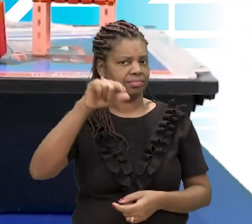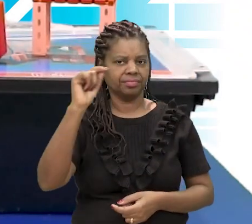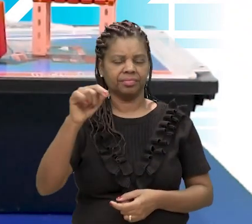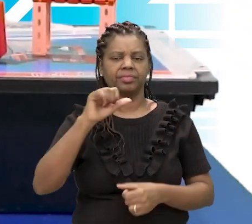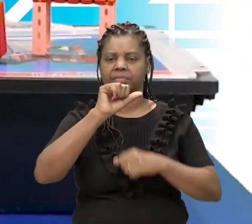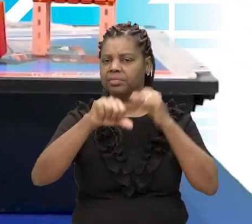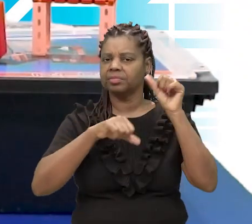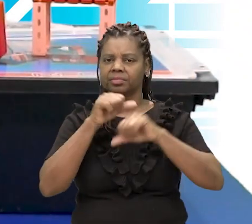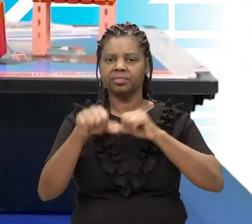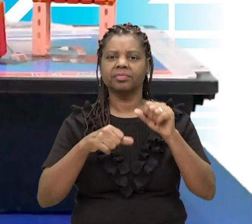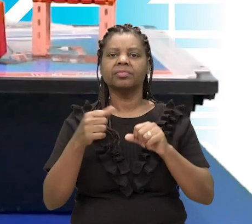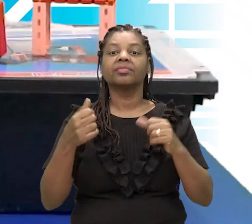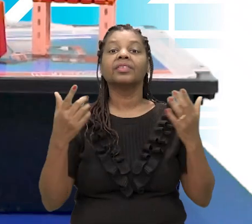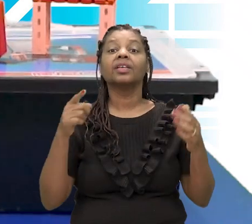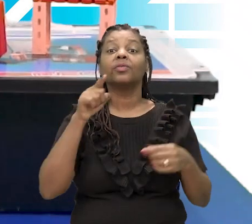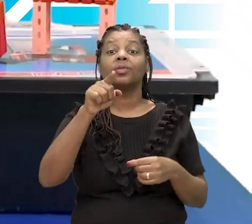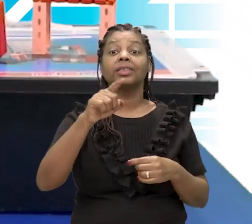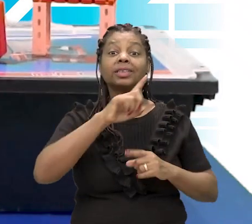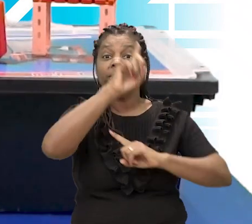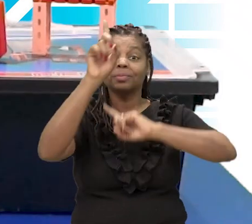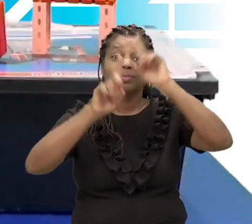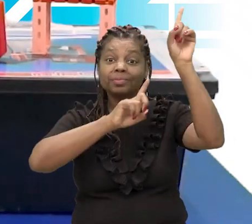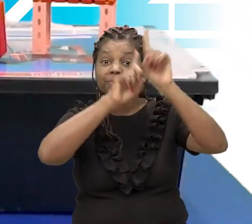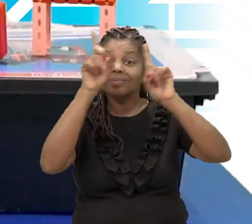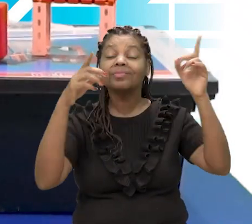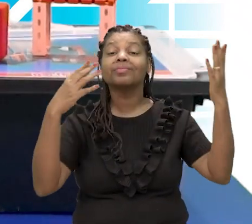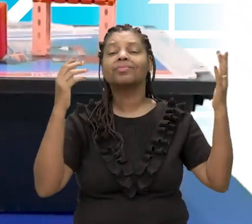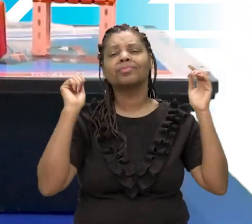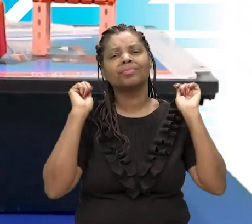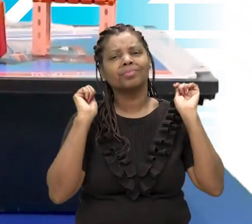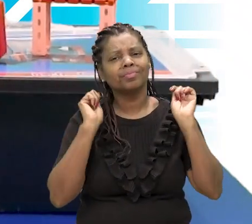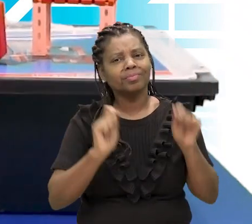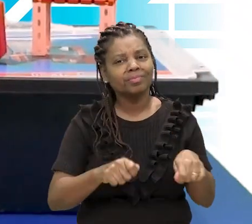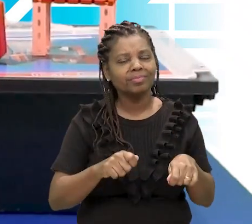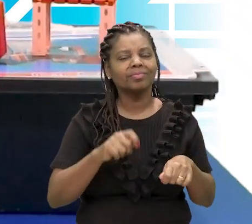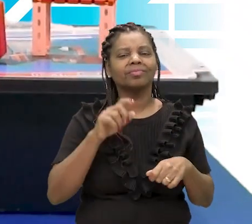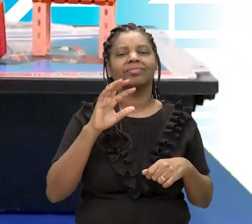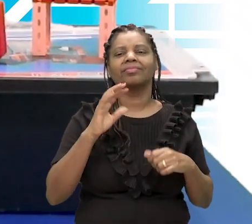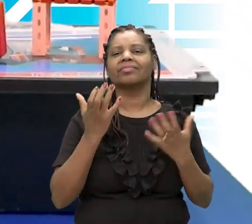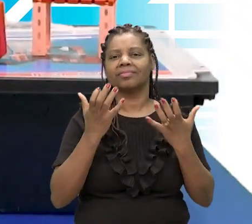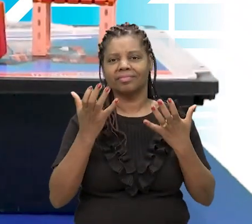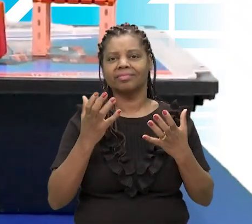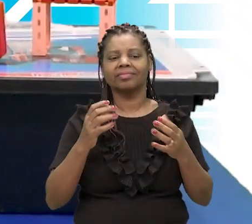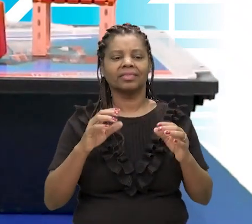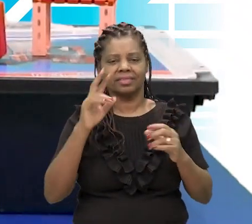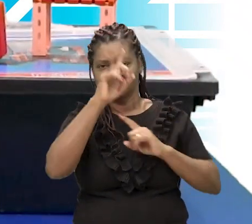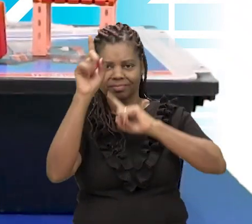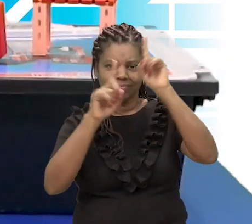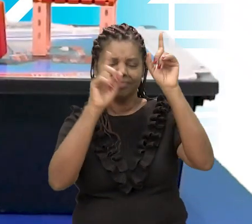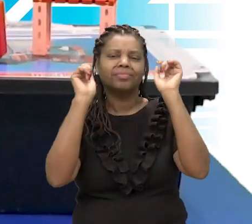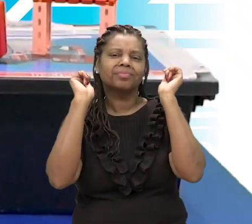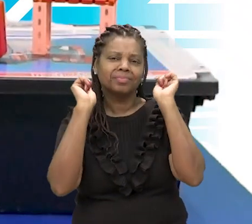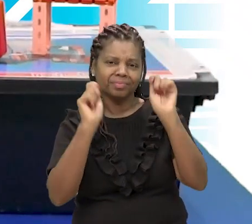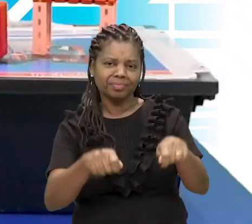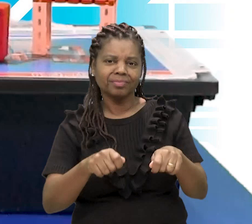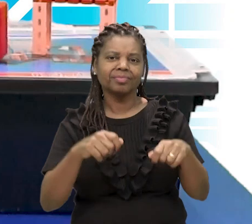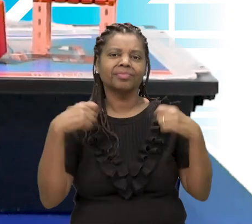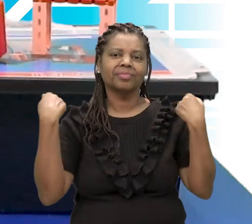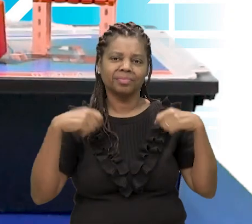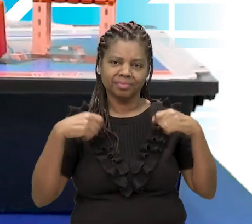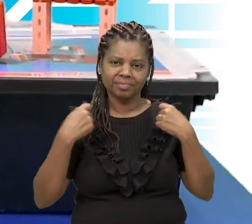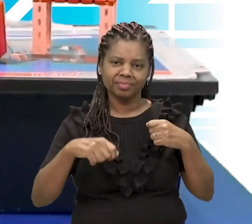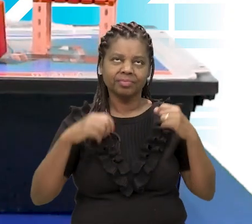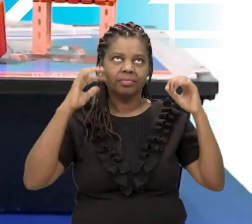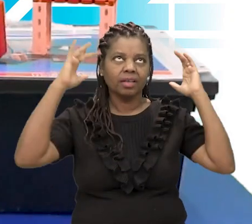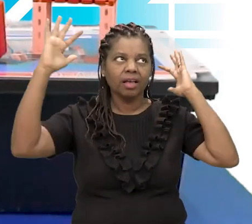nós quiséssemos, nós poderíamos modificar, e aí o limite vai ser a sua criatividade. Porque aqui tudo que você quiser fazer, você vai